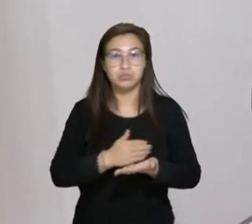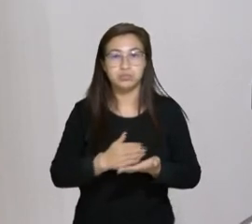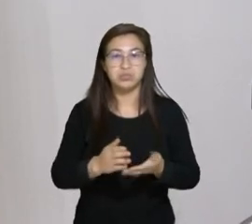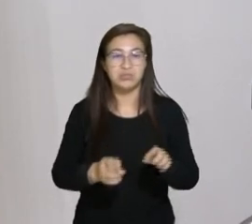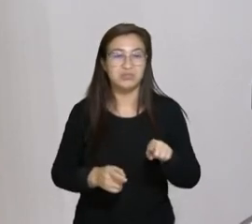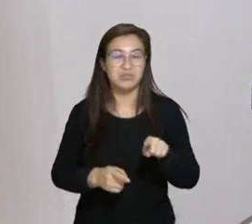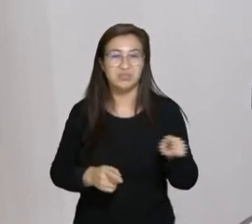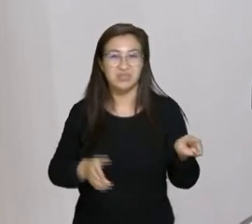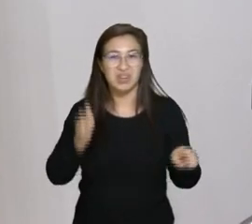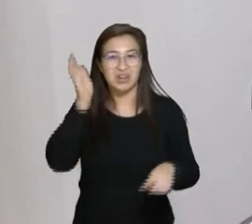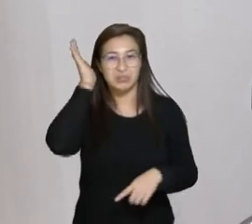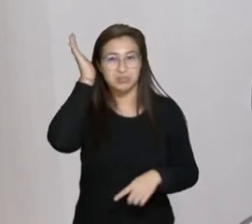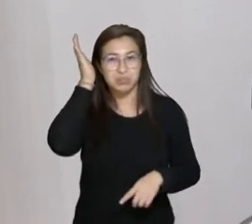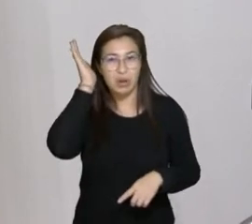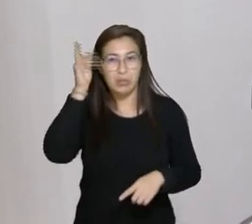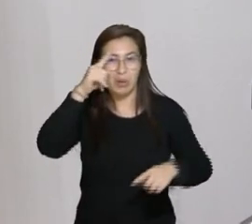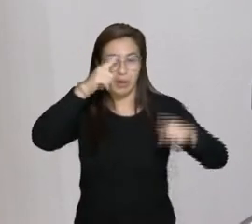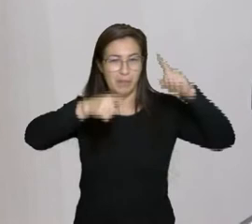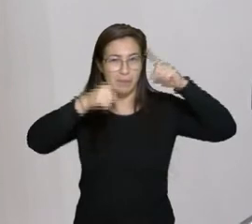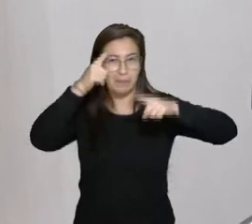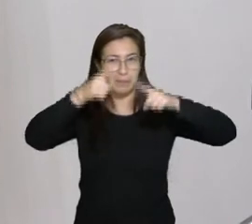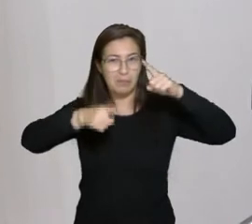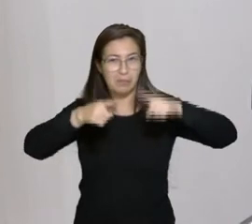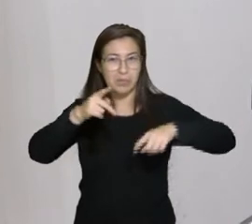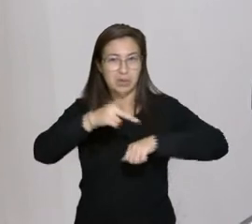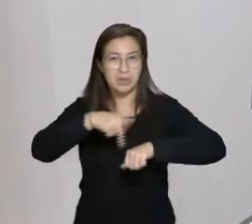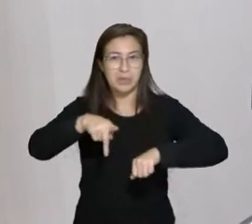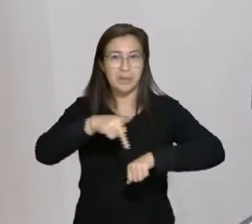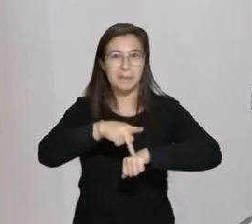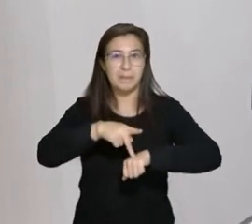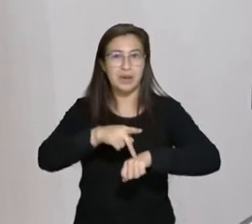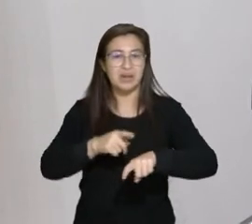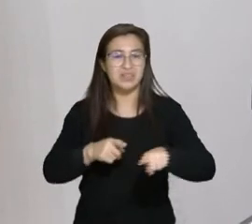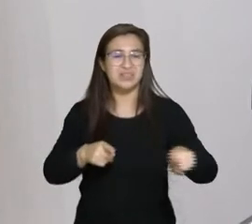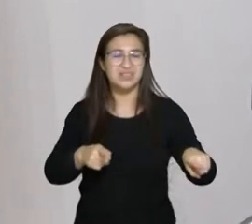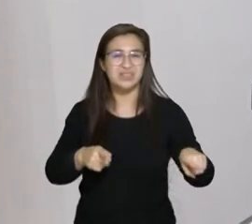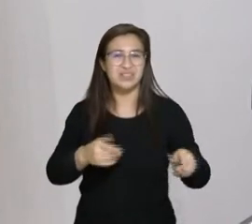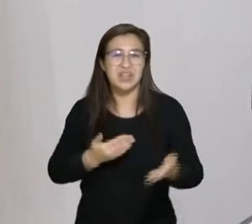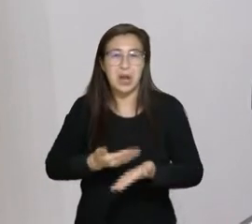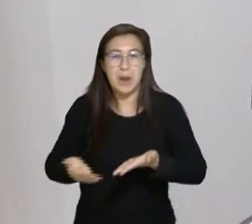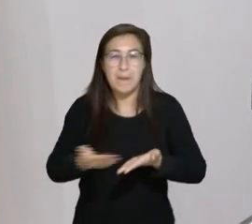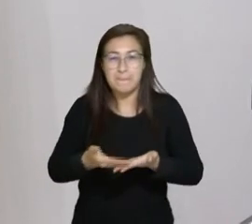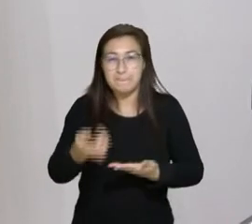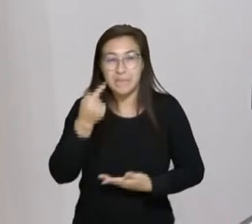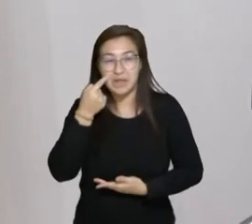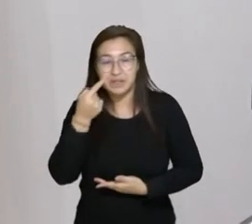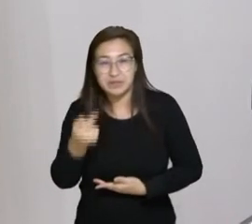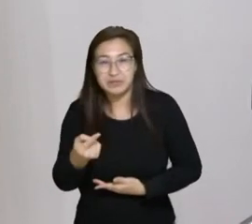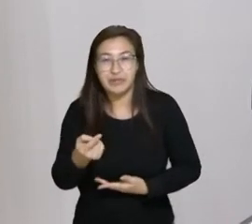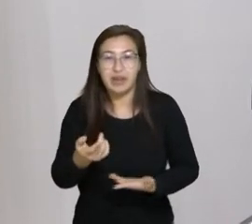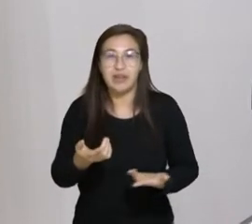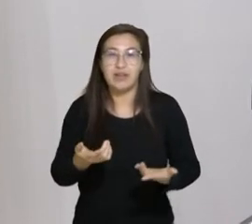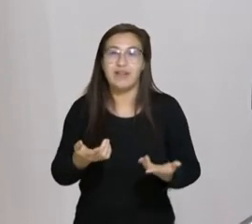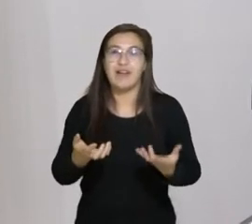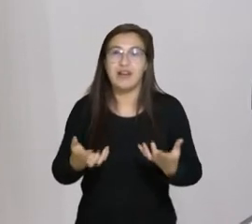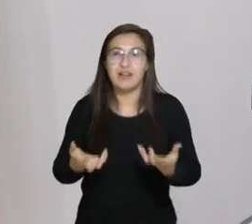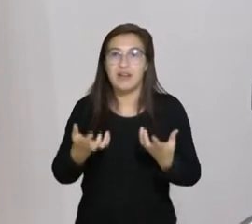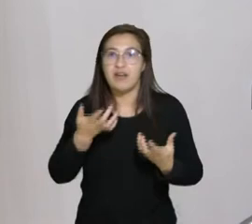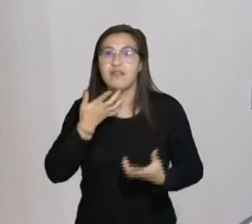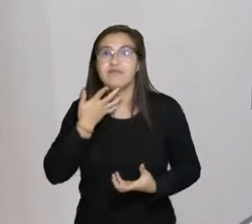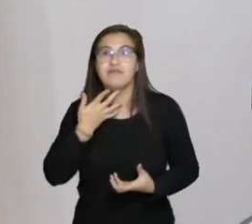que durante muitos anos mandaram no país e agora estão vendo seus variam entre os dedos a oportunidade de continuar mandando